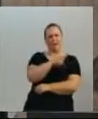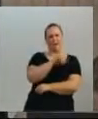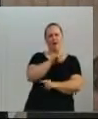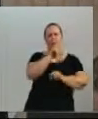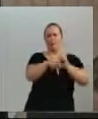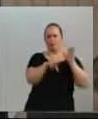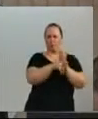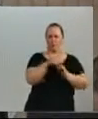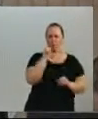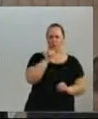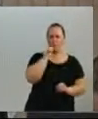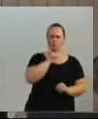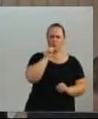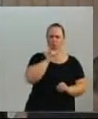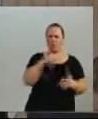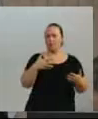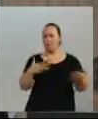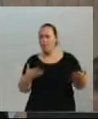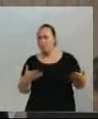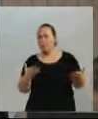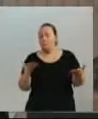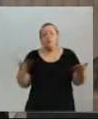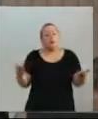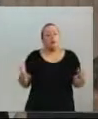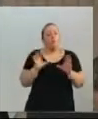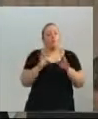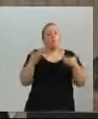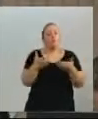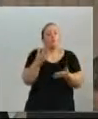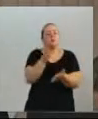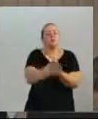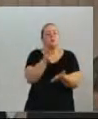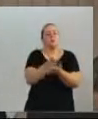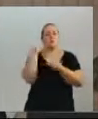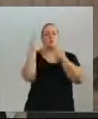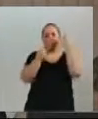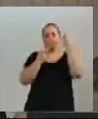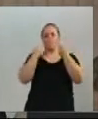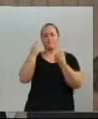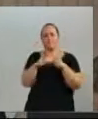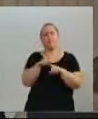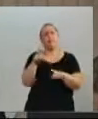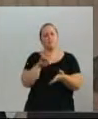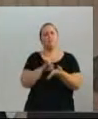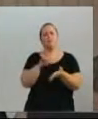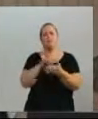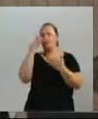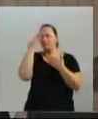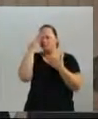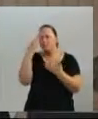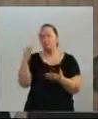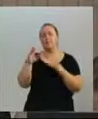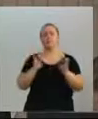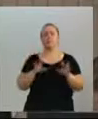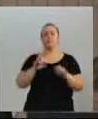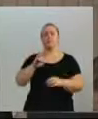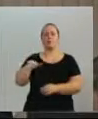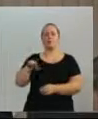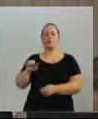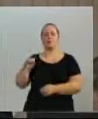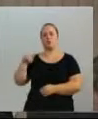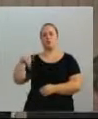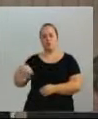feminino. Então, nós temos a comunidade continua com essa preocupação ali. Mas aqui fazer um agradecimento especial ao deputado Jean Kuma, que foi um dos